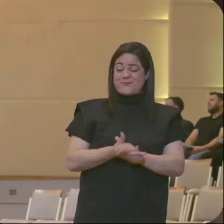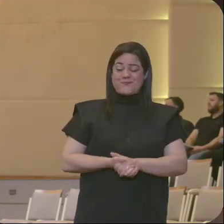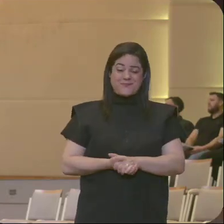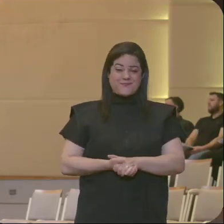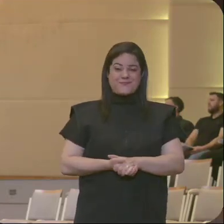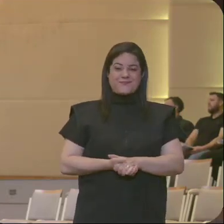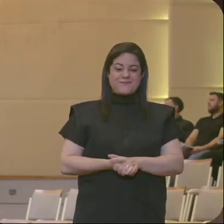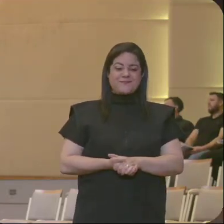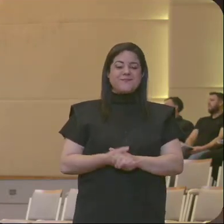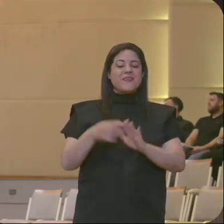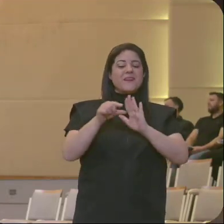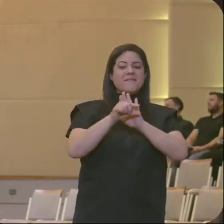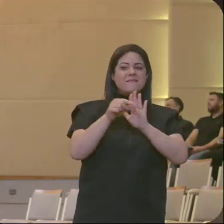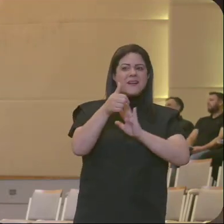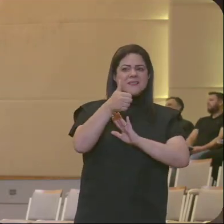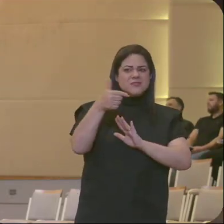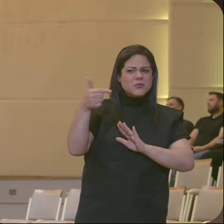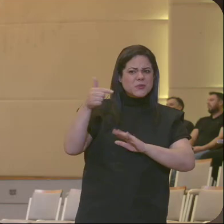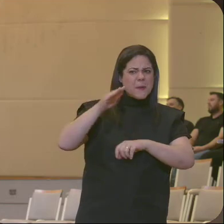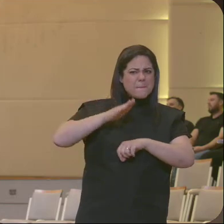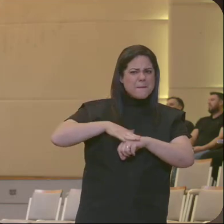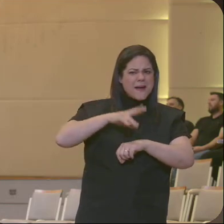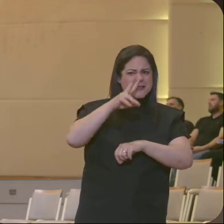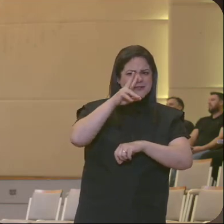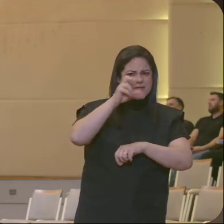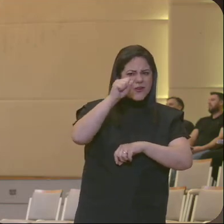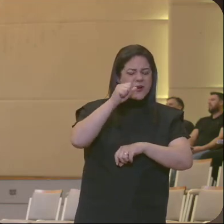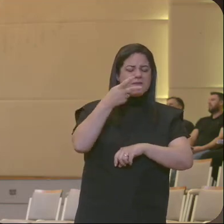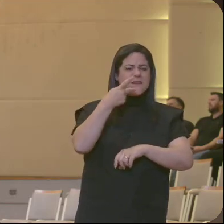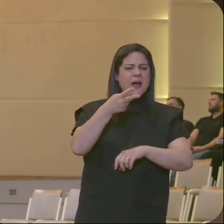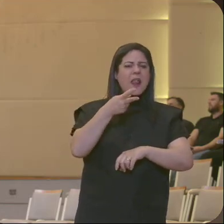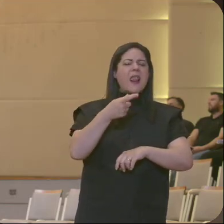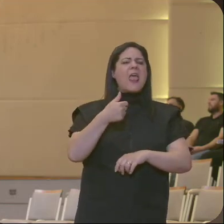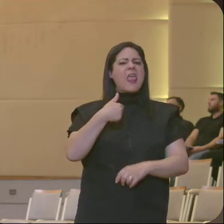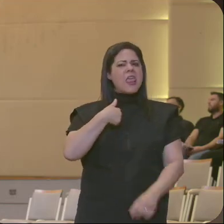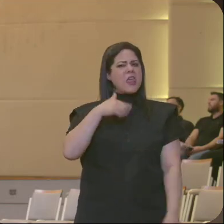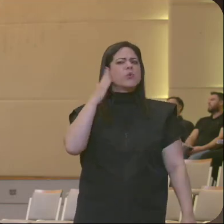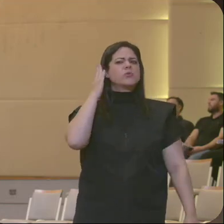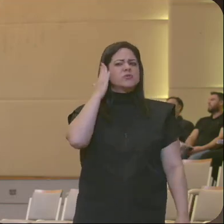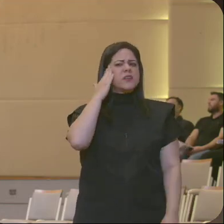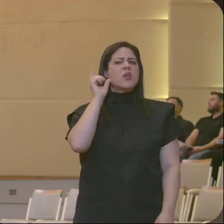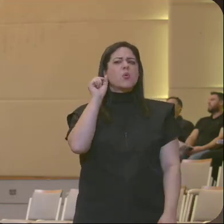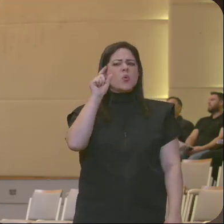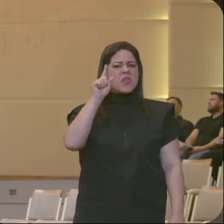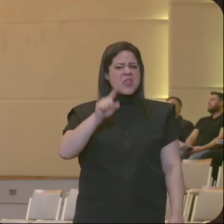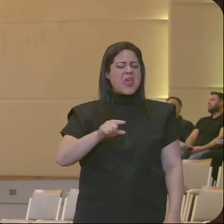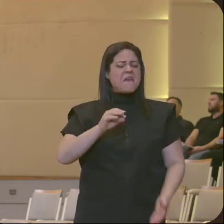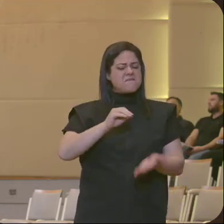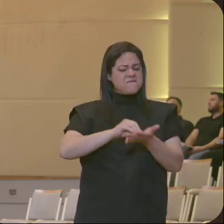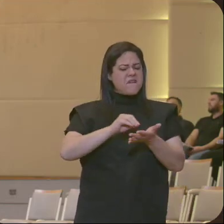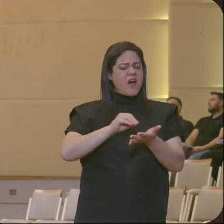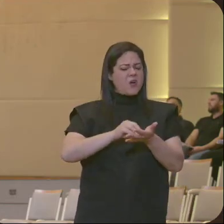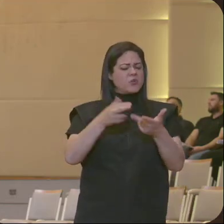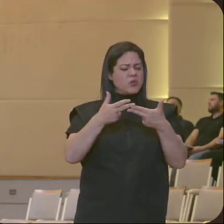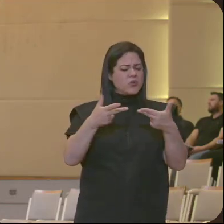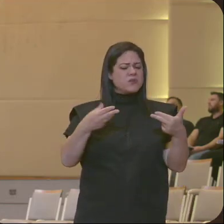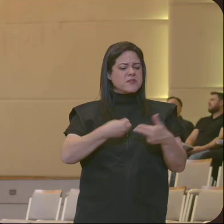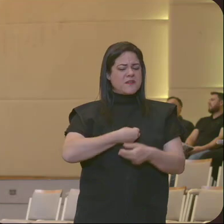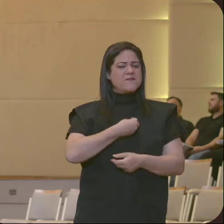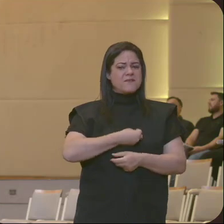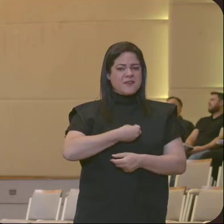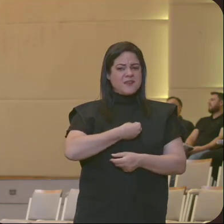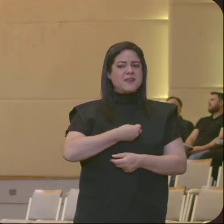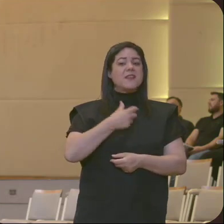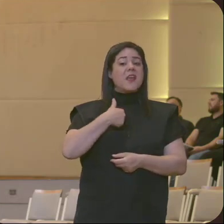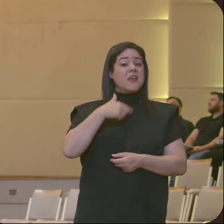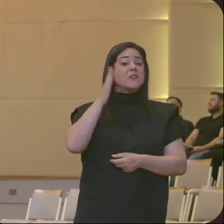circunstância. Verso 12 me impacta mais ainda, porque ele diz assim, eu sei o que é passar necessidade. Numa outra tradução é,